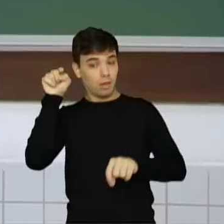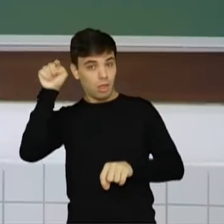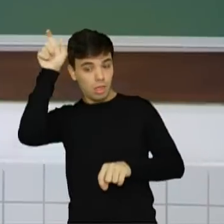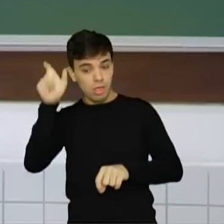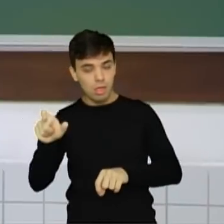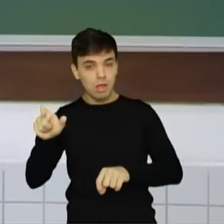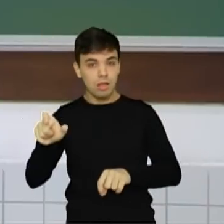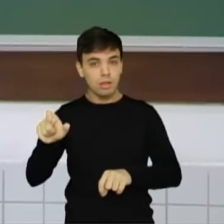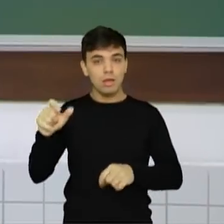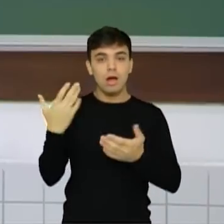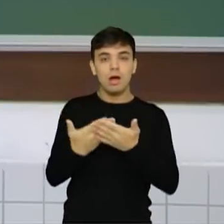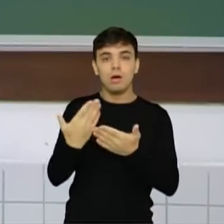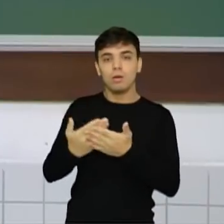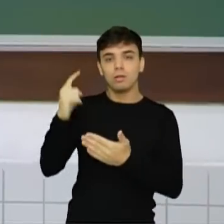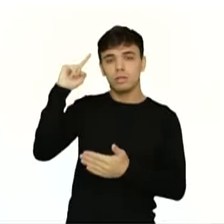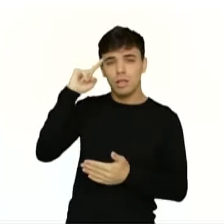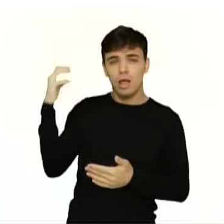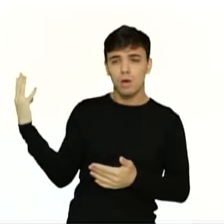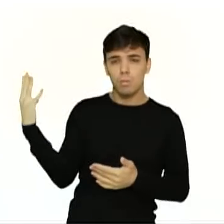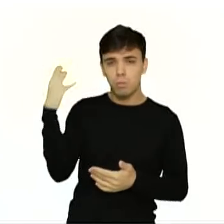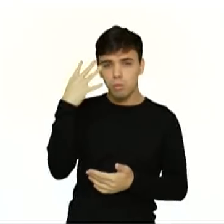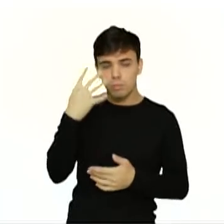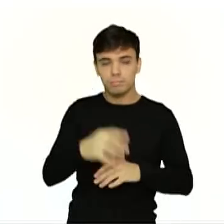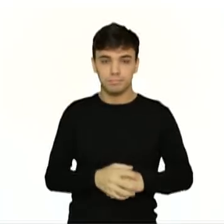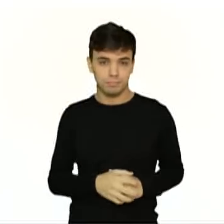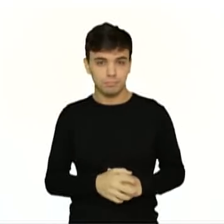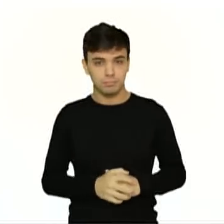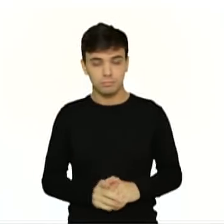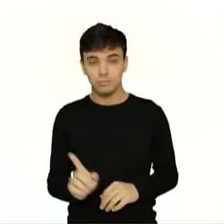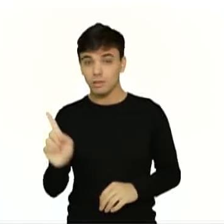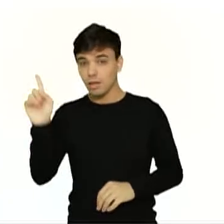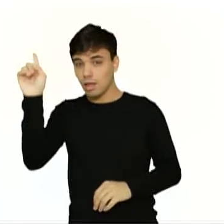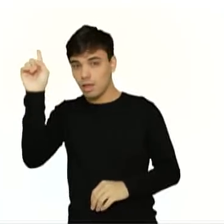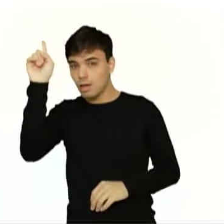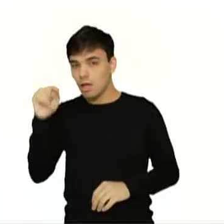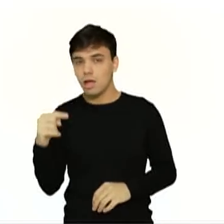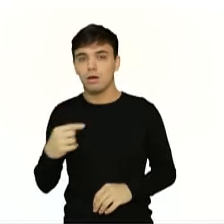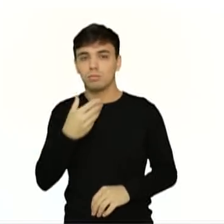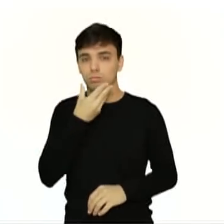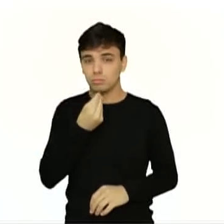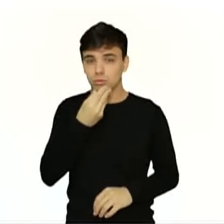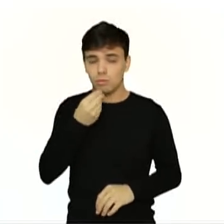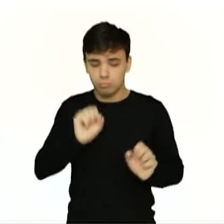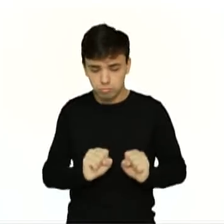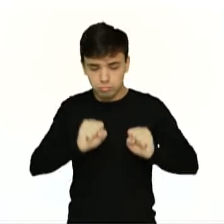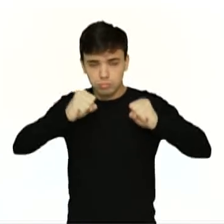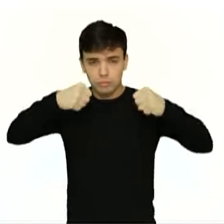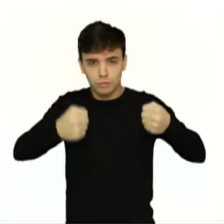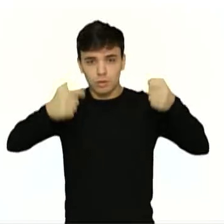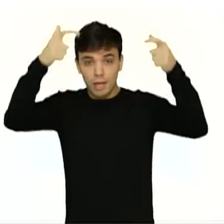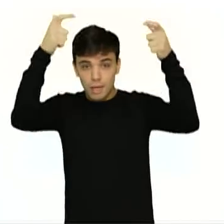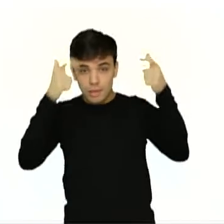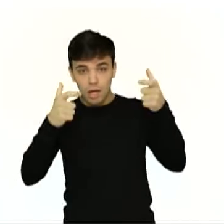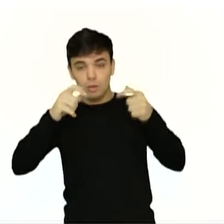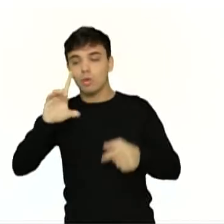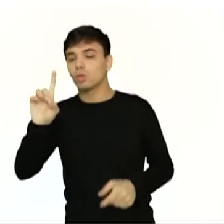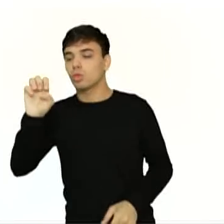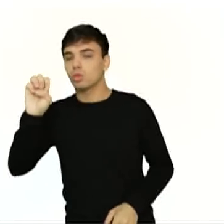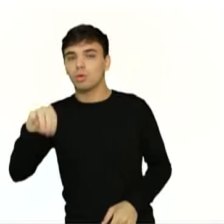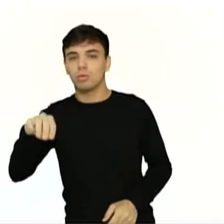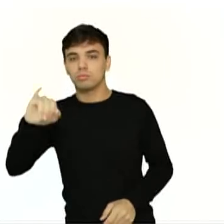os déspotas esclarecidos, certo? E ele vai ser o homem forte do reinado de Dom José I. E ele vai